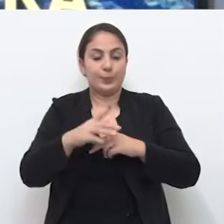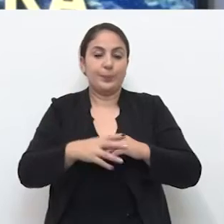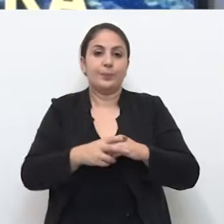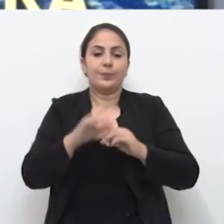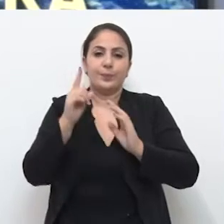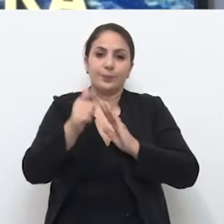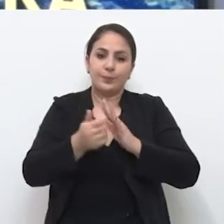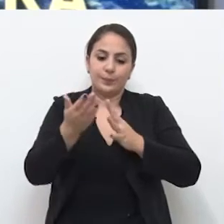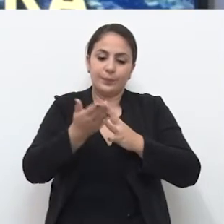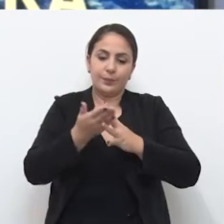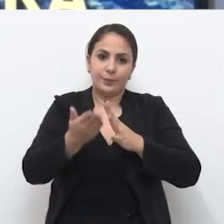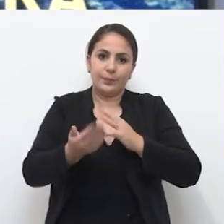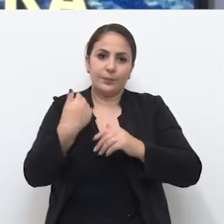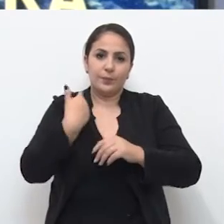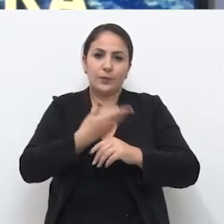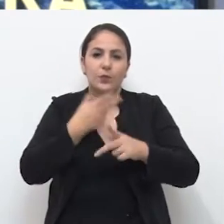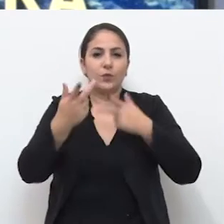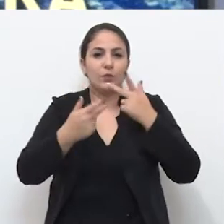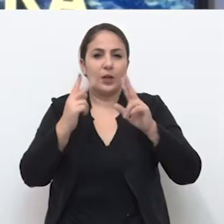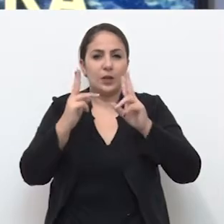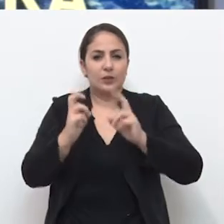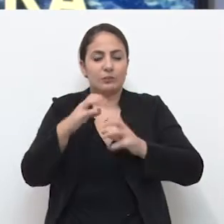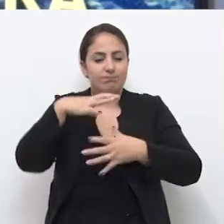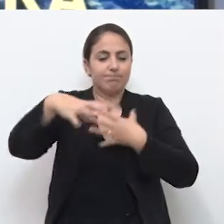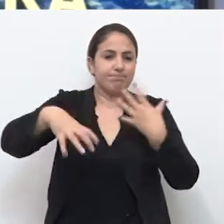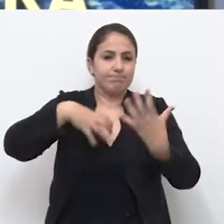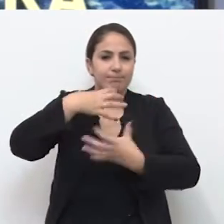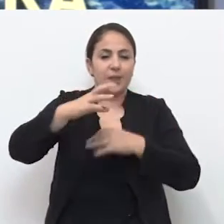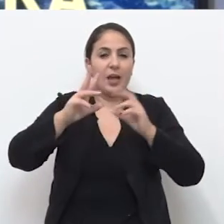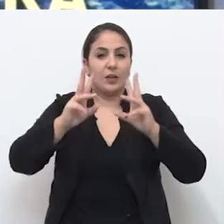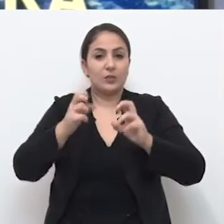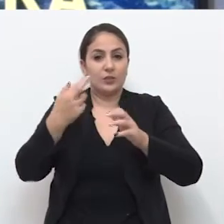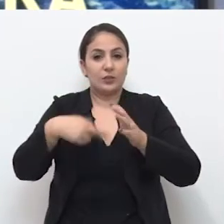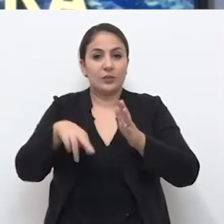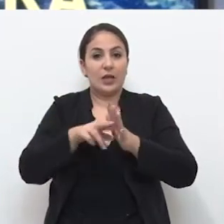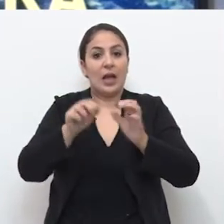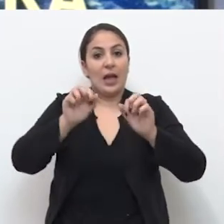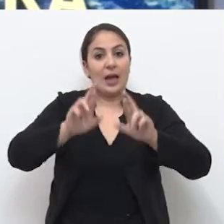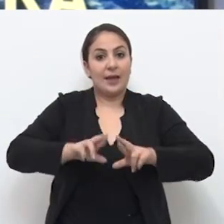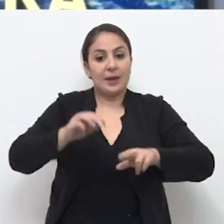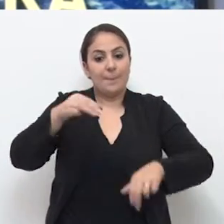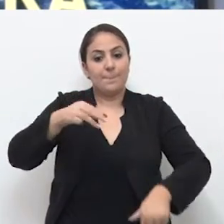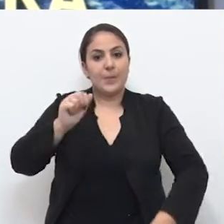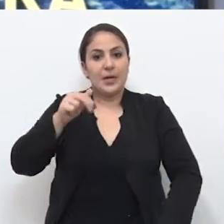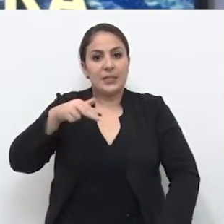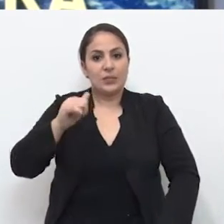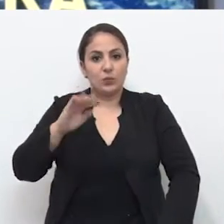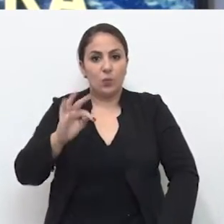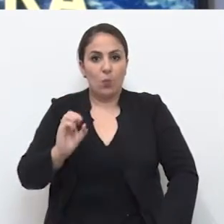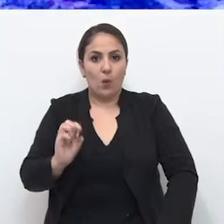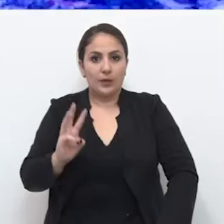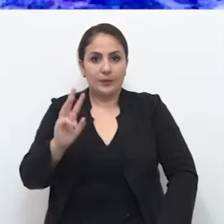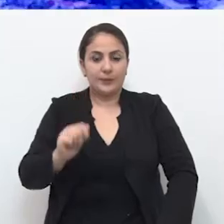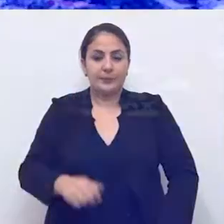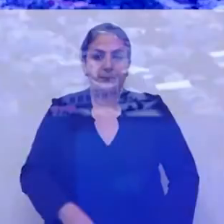professores. E depois do intervalo, a gente destaca a polêmica sobre a retomada da área da